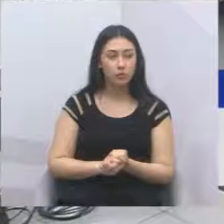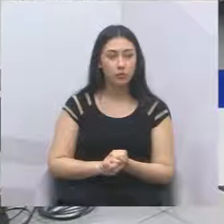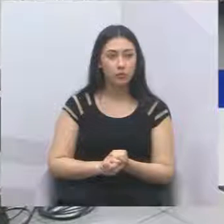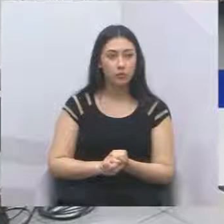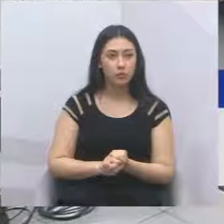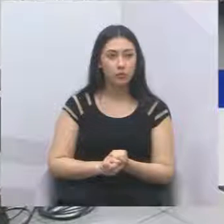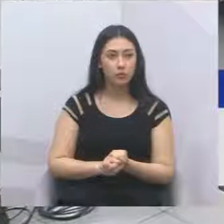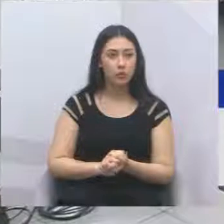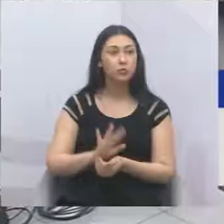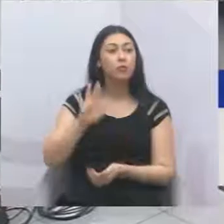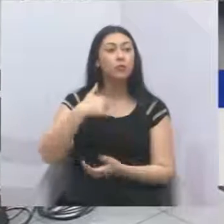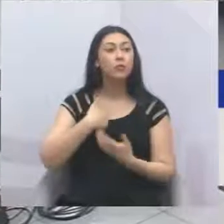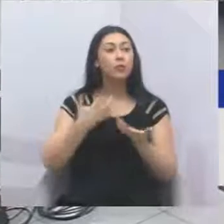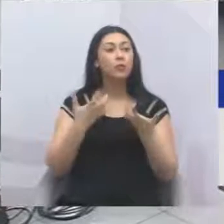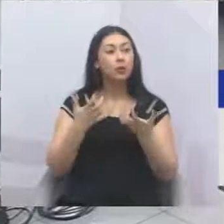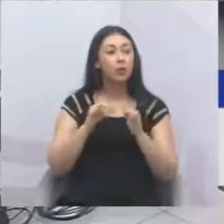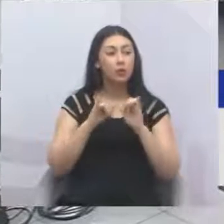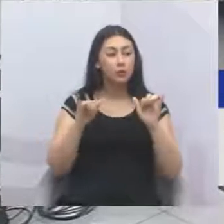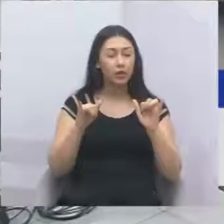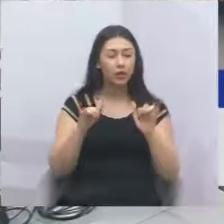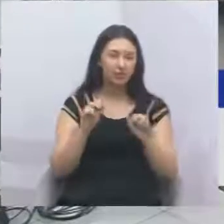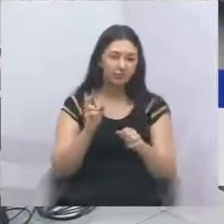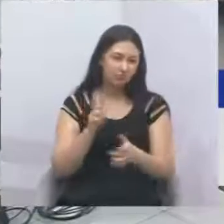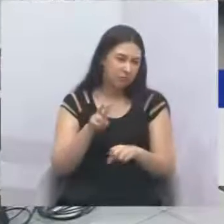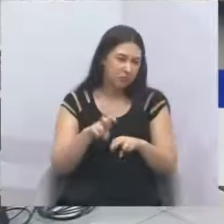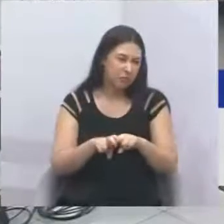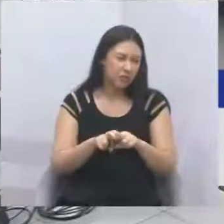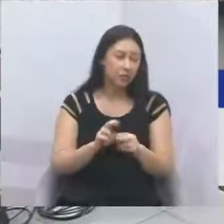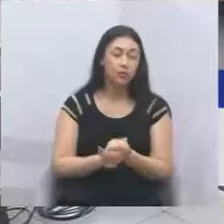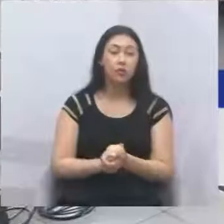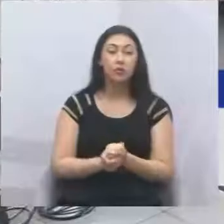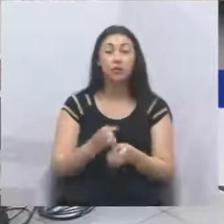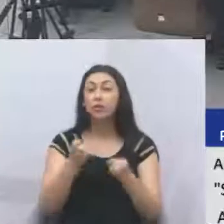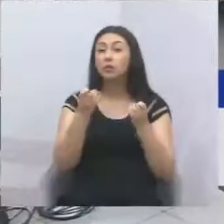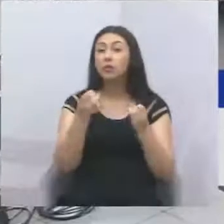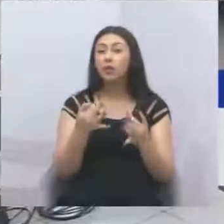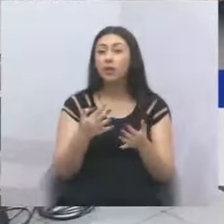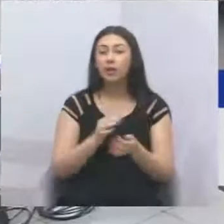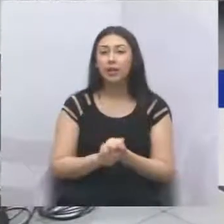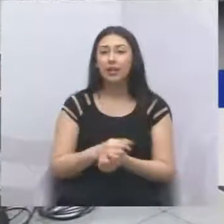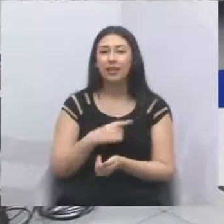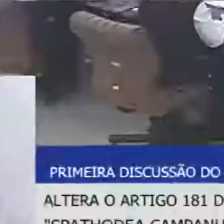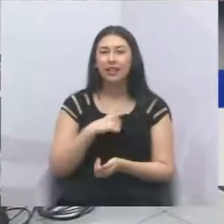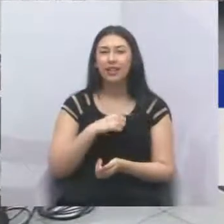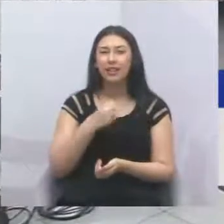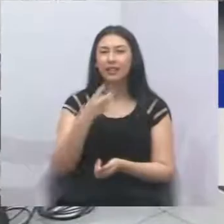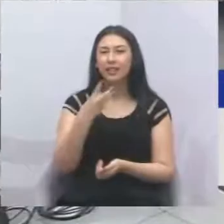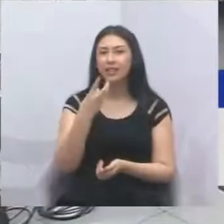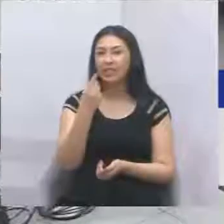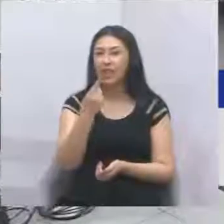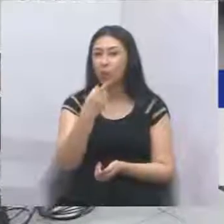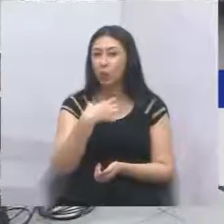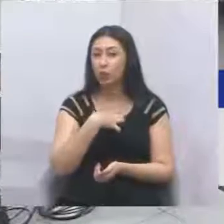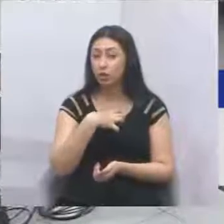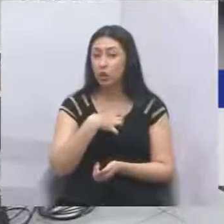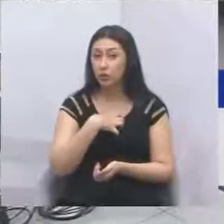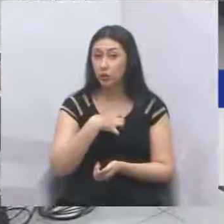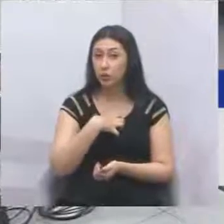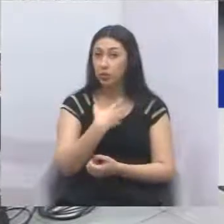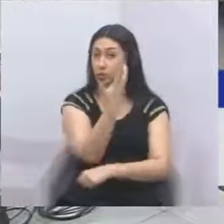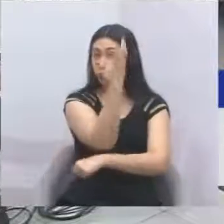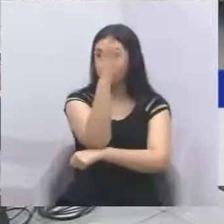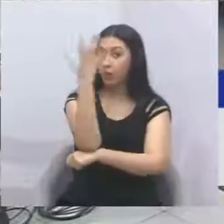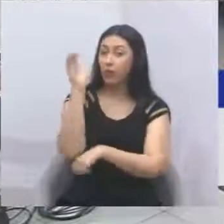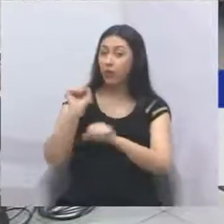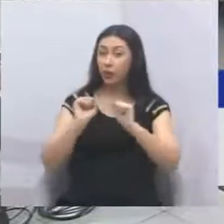Quero falar daqui mesmo. Quero falar daqui mesmo e dizer que são 31 espécies de árvore que pode ser plantada na